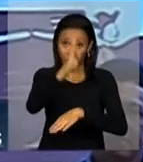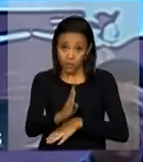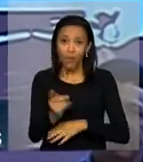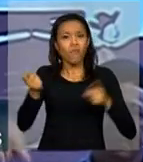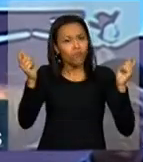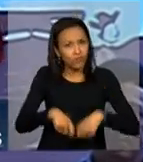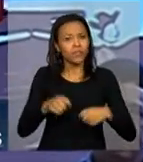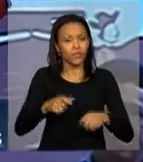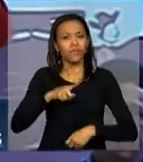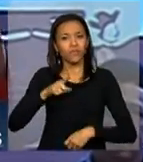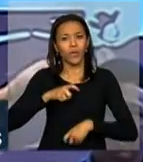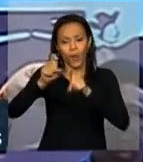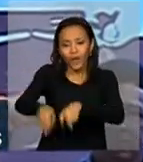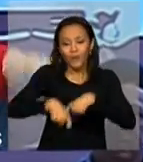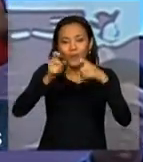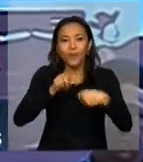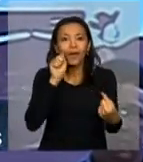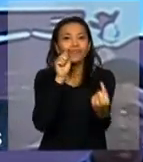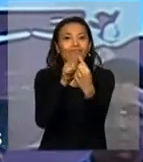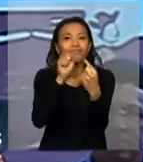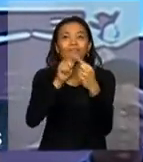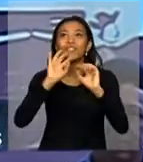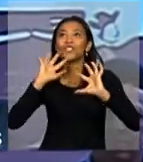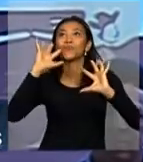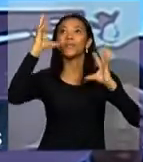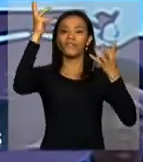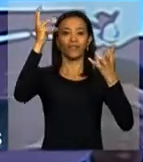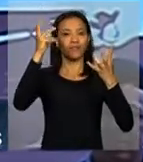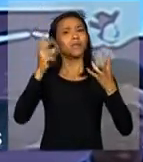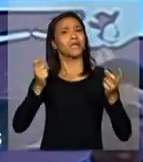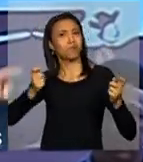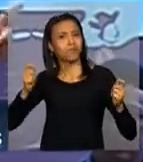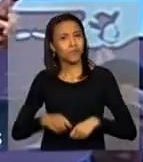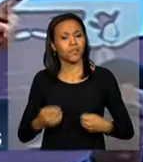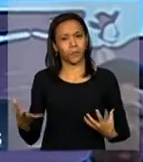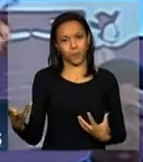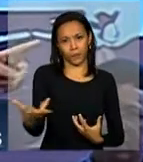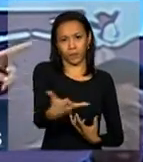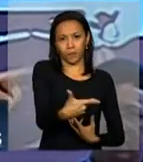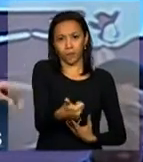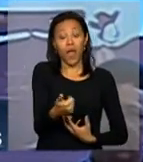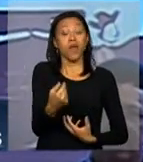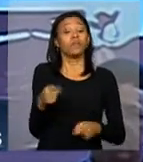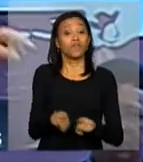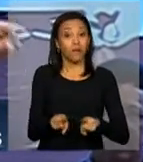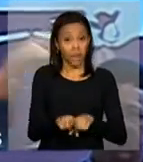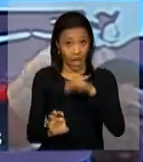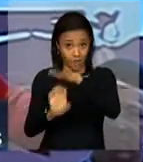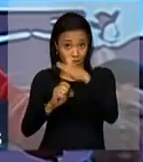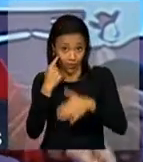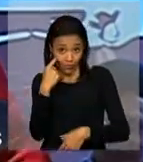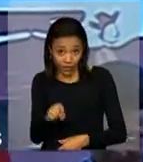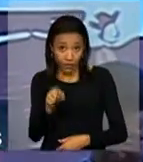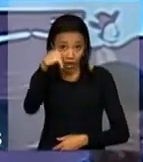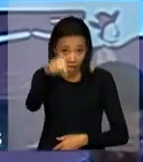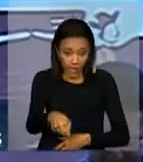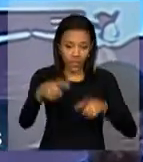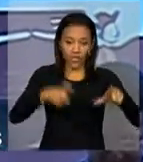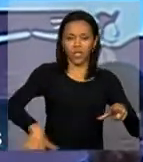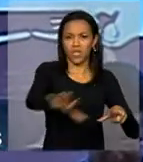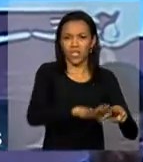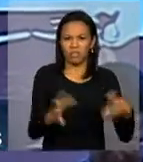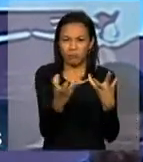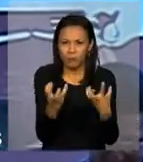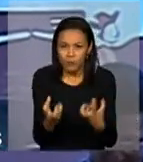ter uma agricultura tropical altamente eficiente. E ela viu aqui no semiárido que é